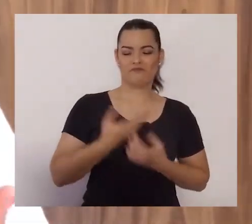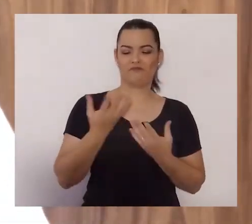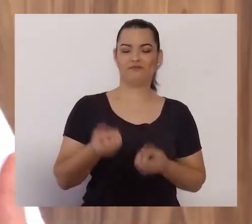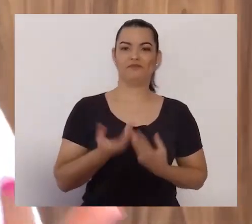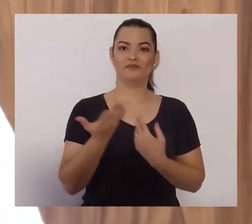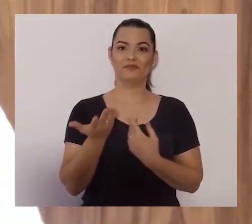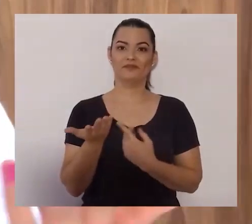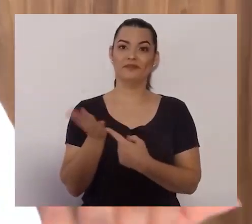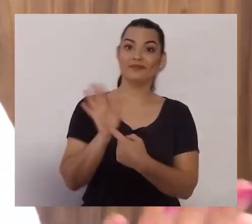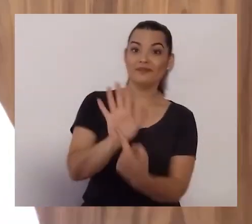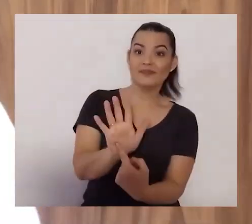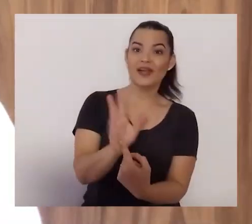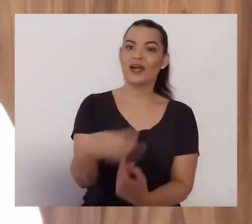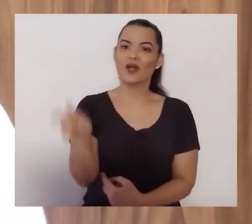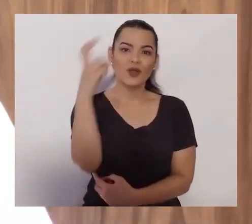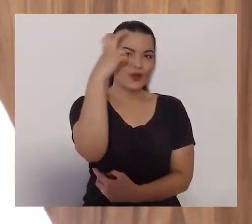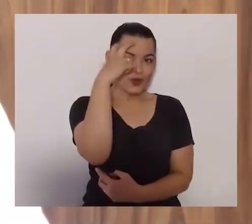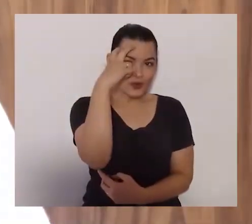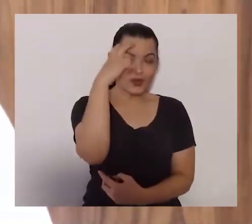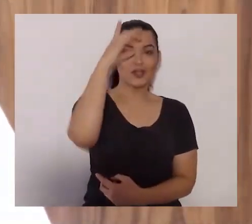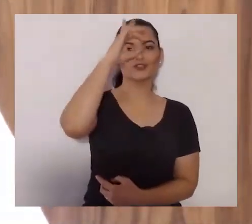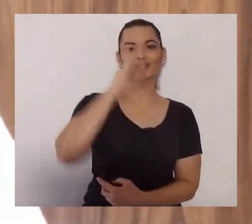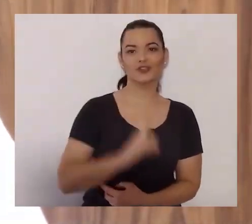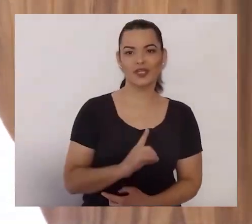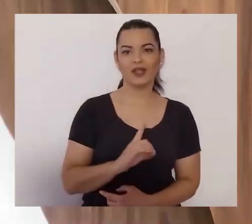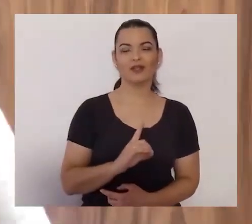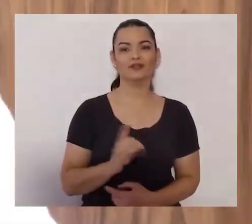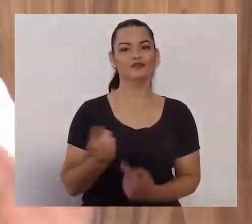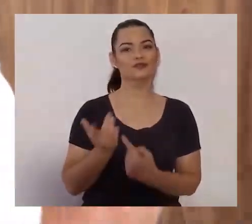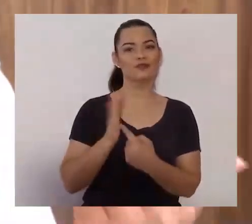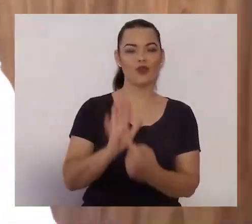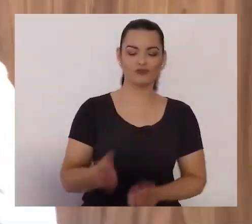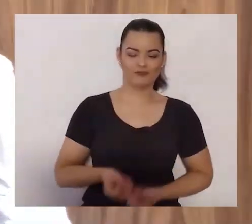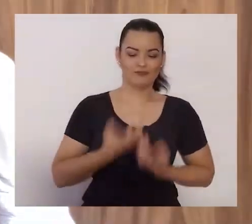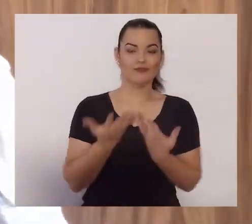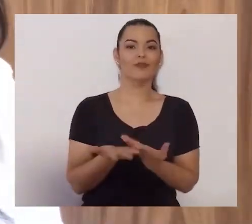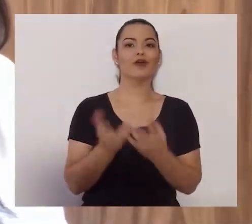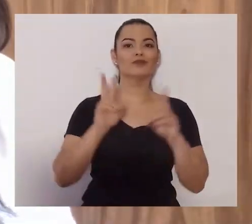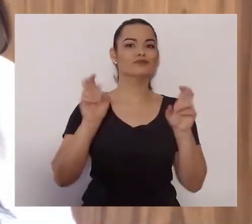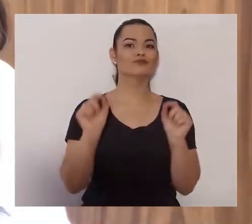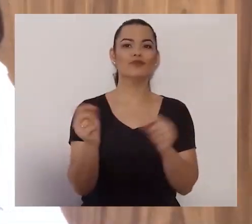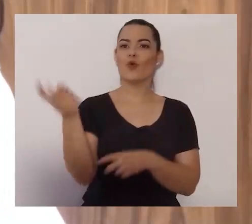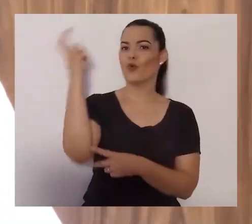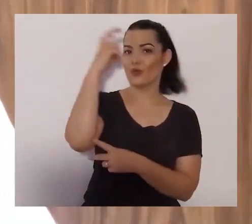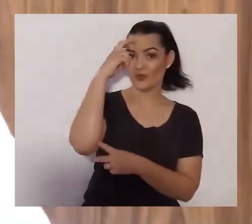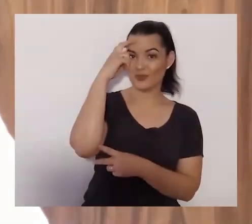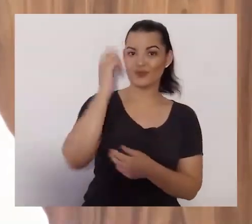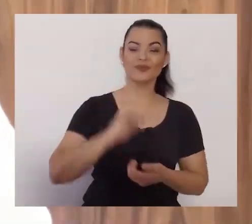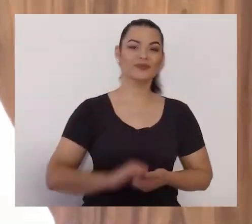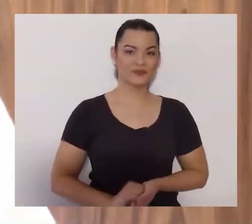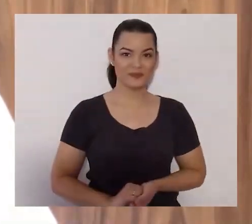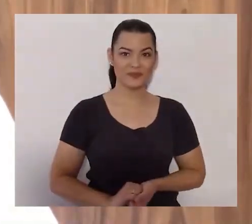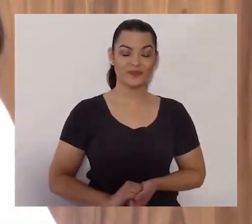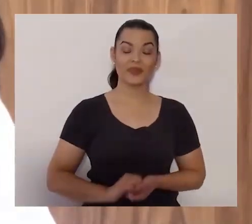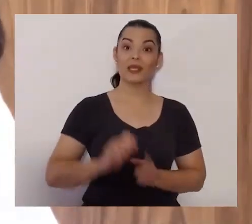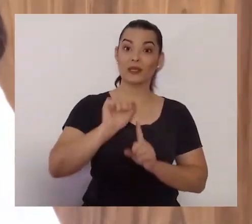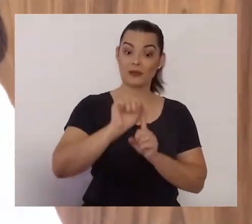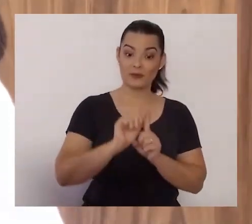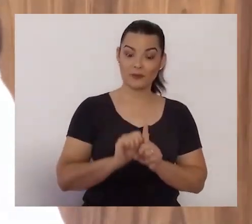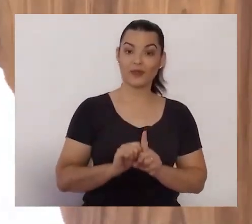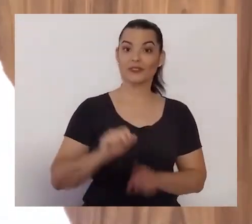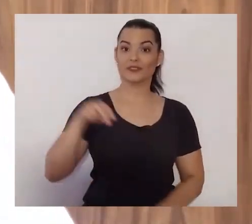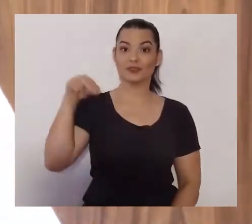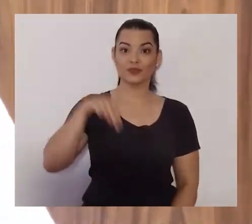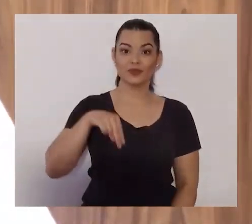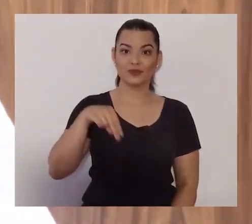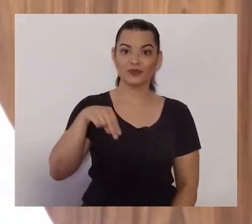os direitos que nós temos de nos manifestar culturalmente. Nesse mês de novembro, nós vamos para outro